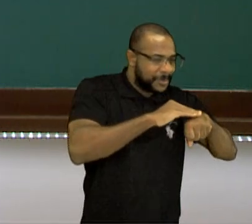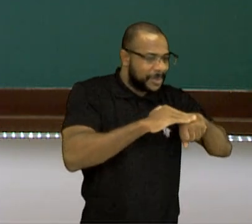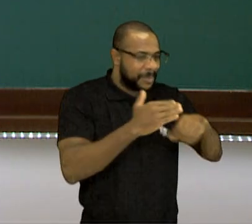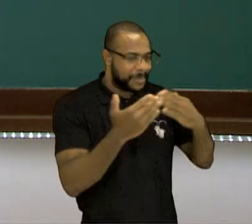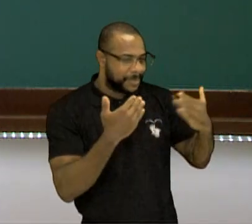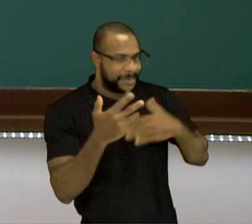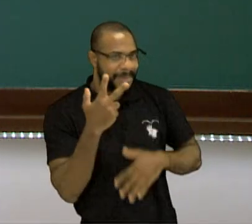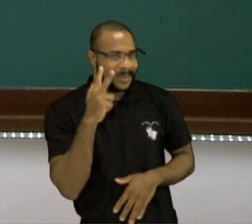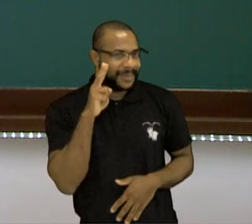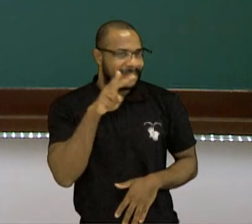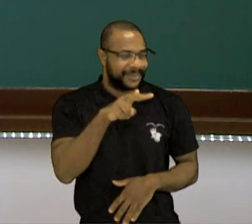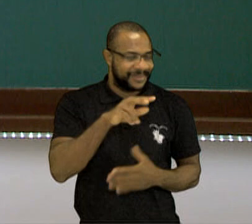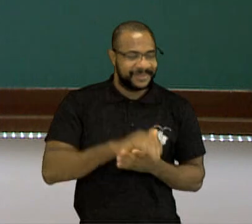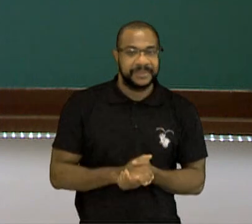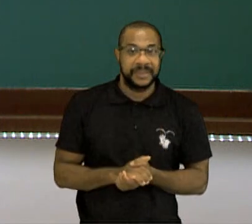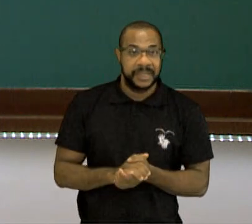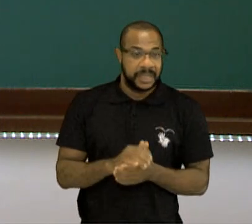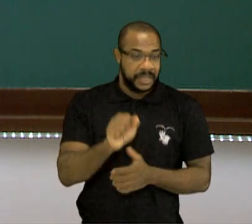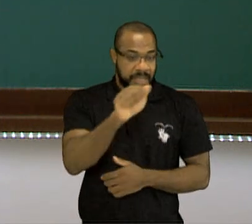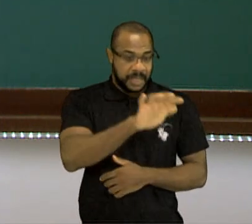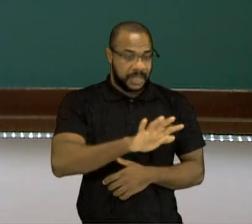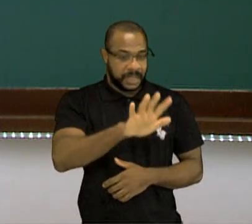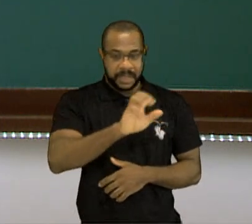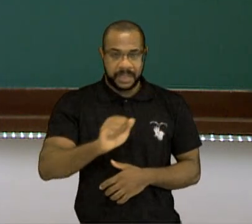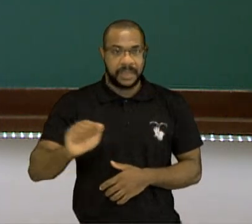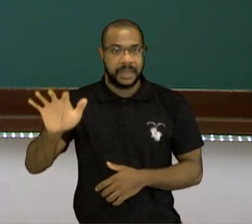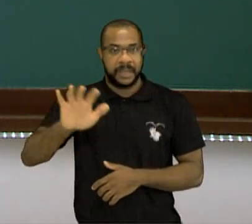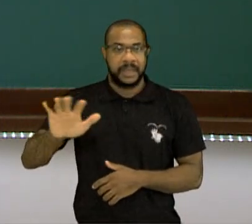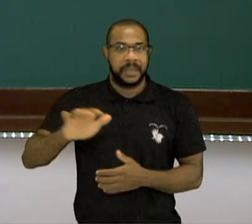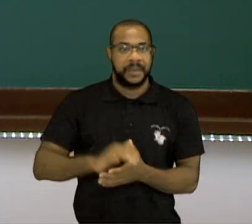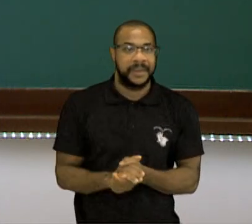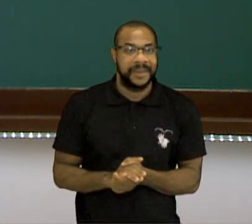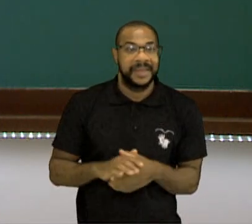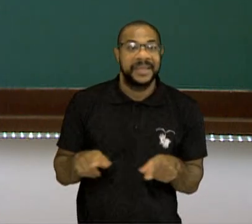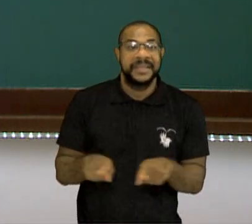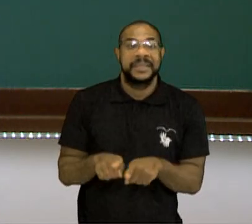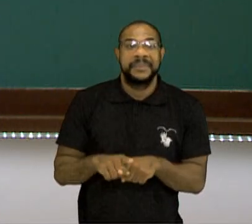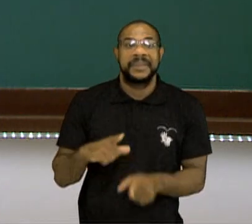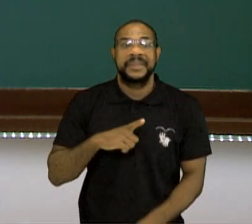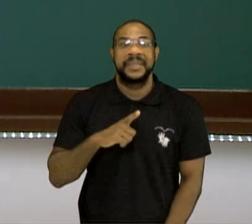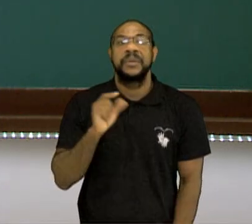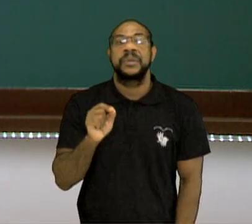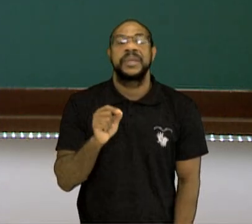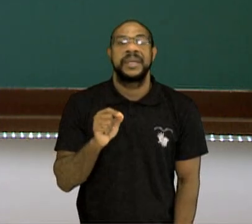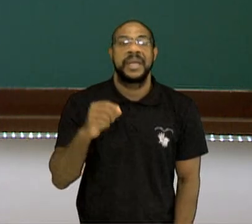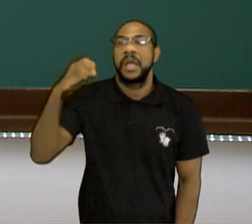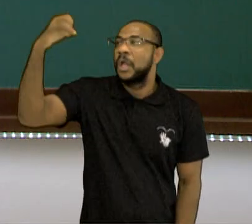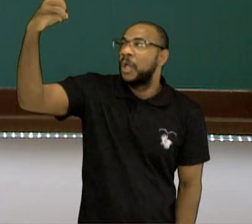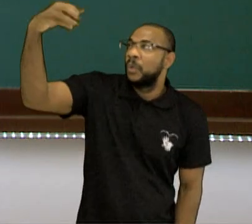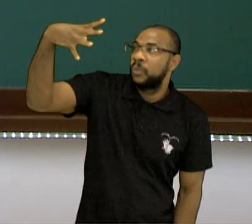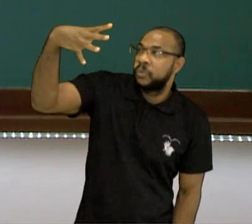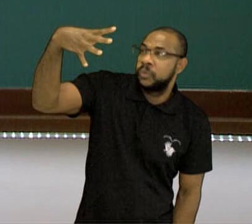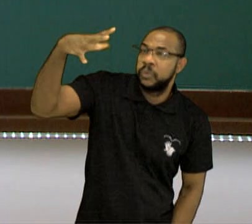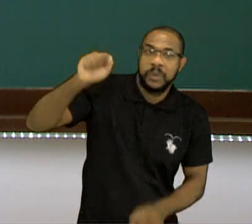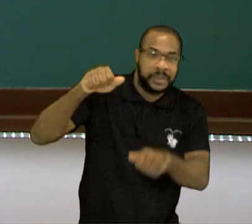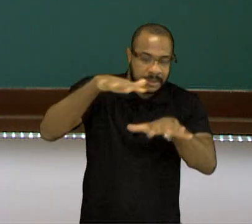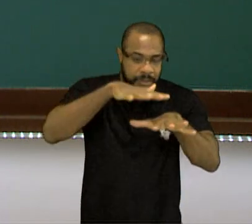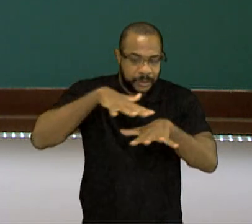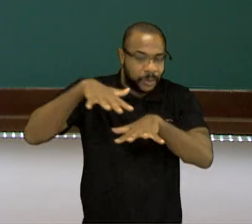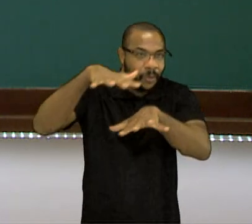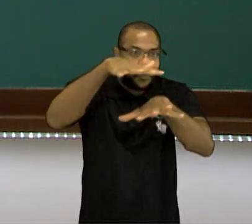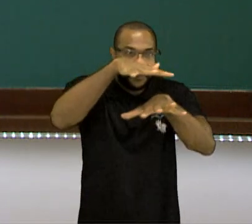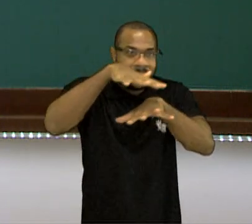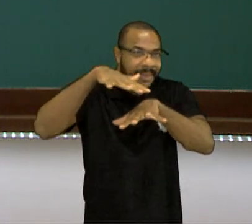característica dessa pintura barroca que nós vemos é o contraste, né, de luz e sombra. Então, é